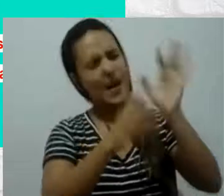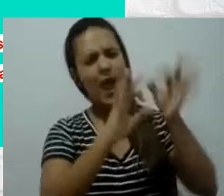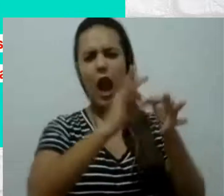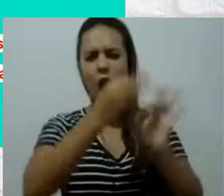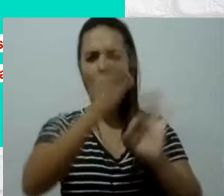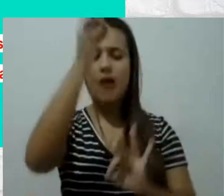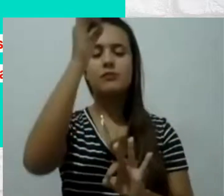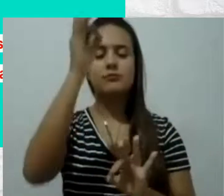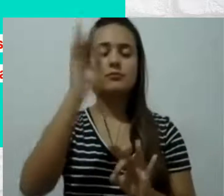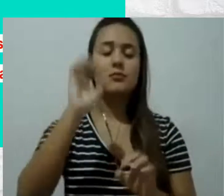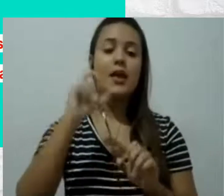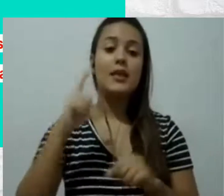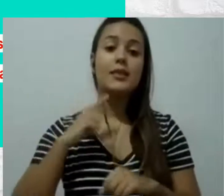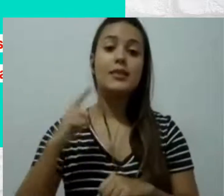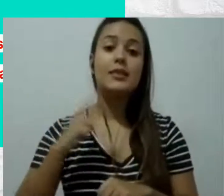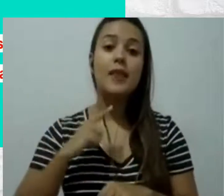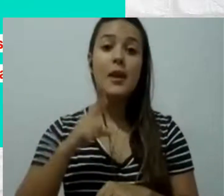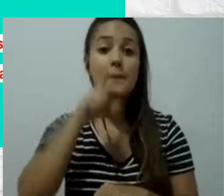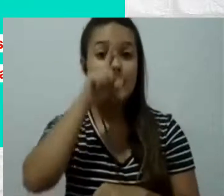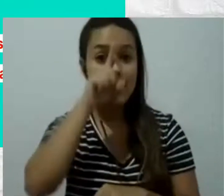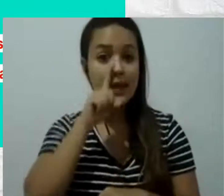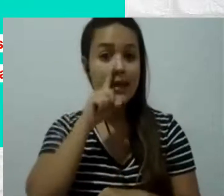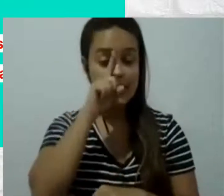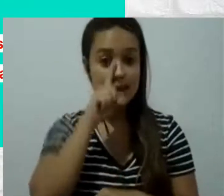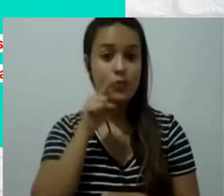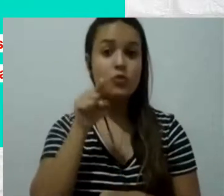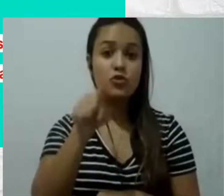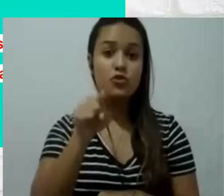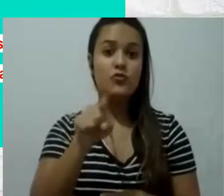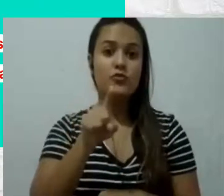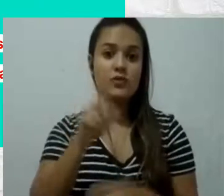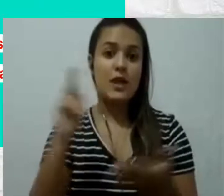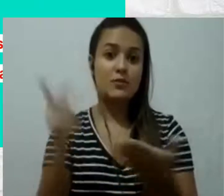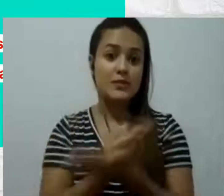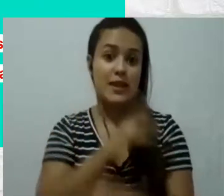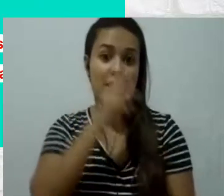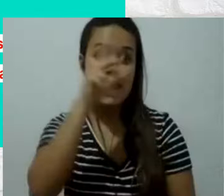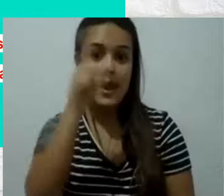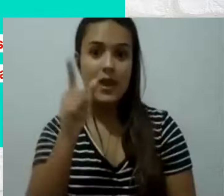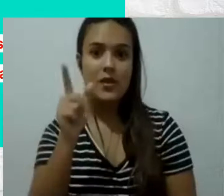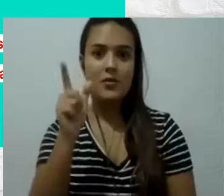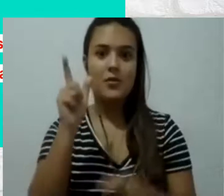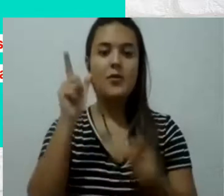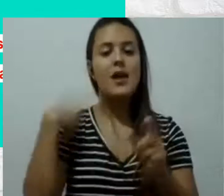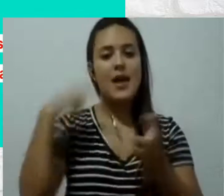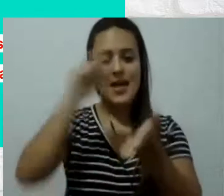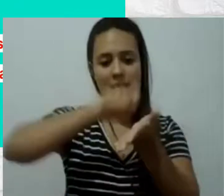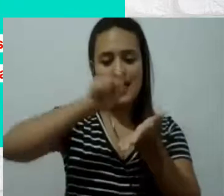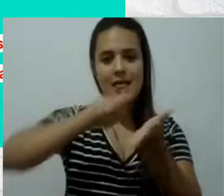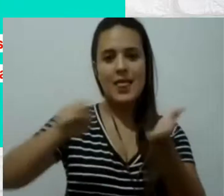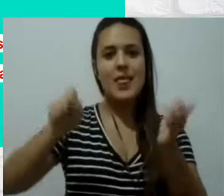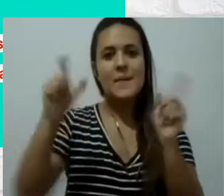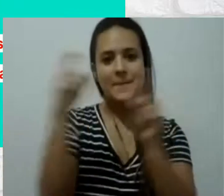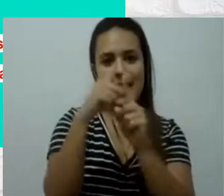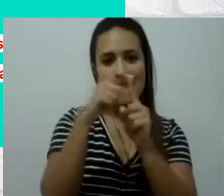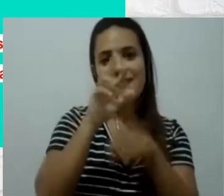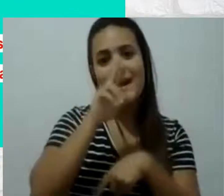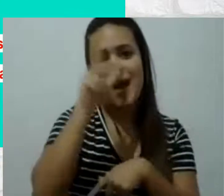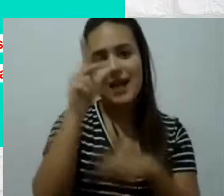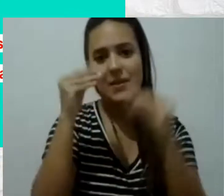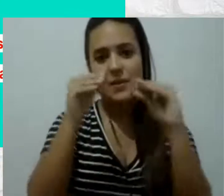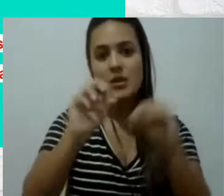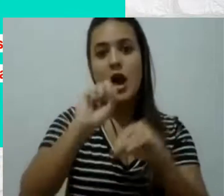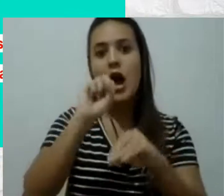extensa, existem mais chances de você cometer erros, tanto ortográficos,